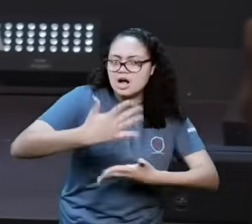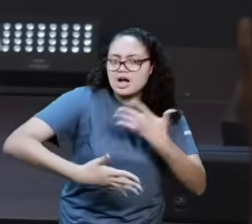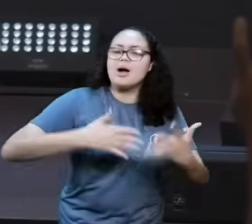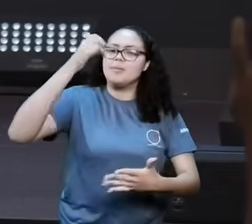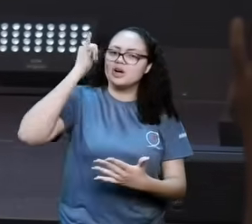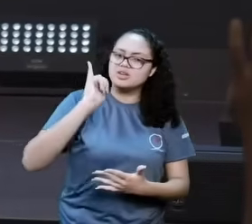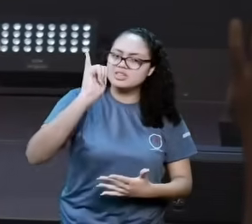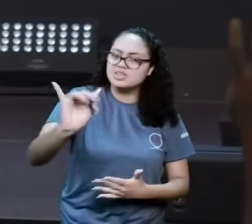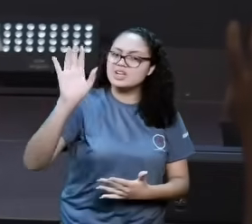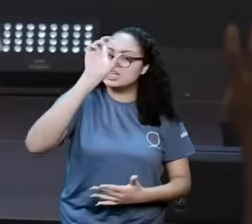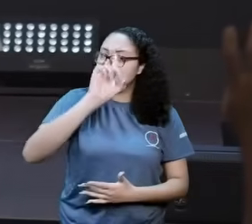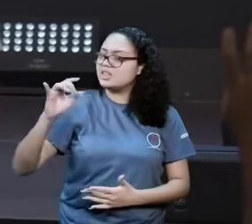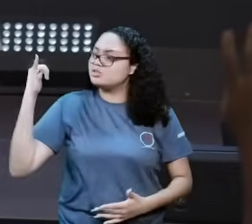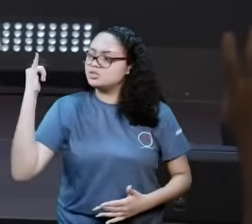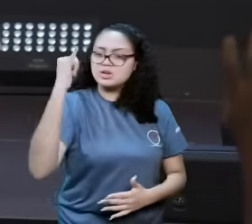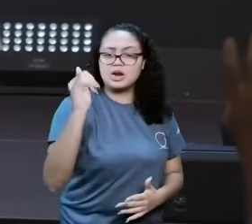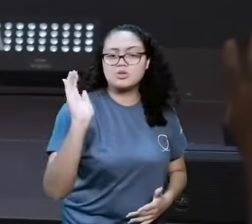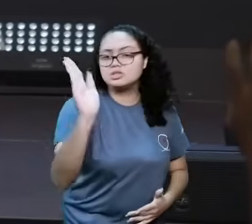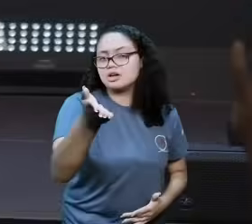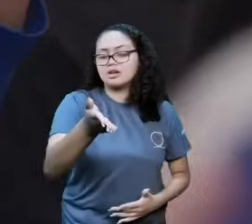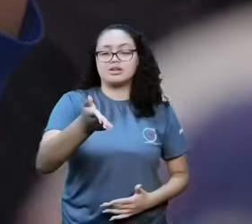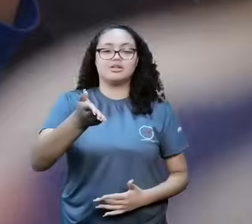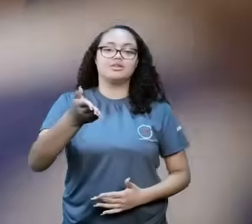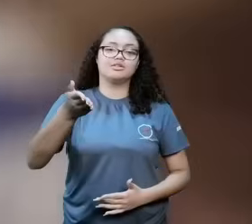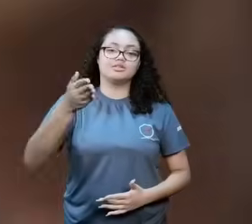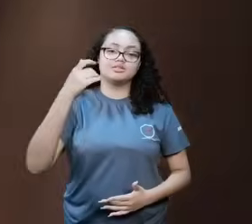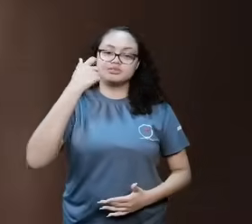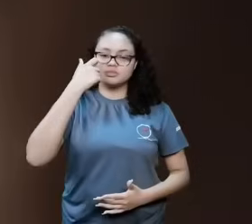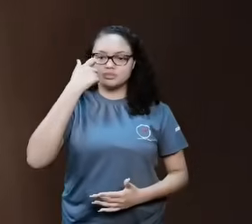que Deus já te entregou.